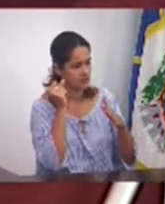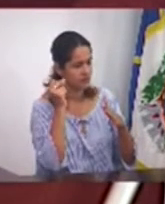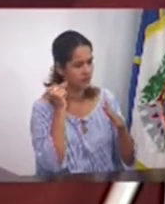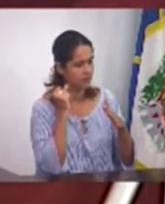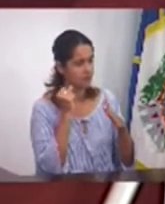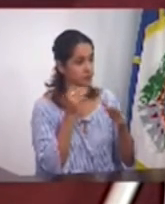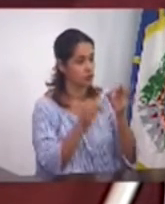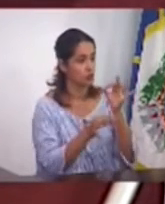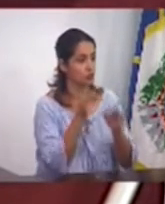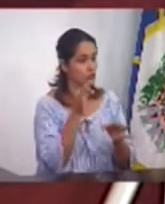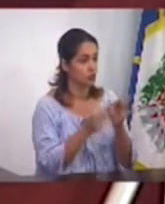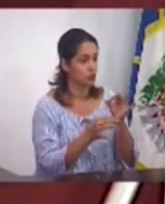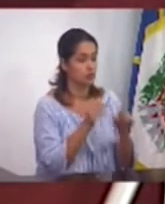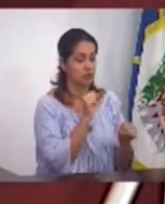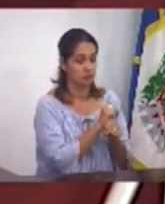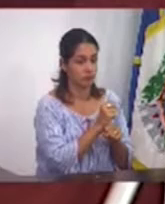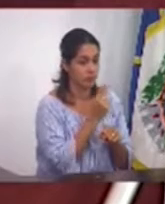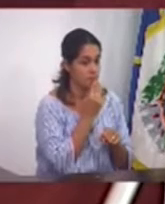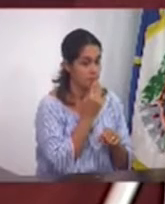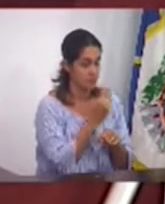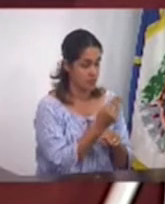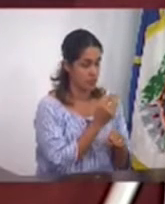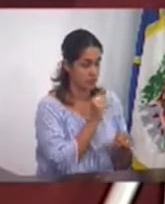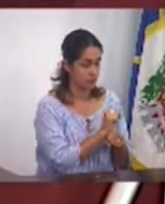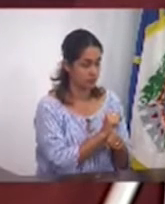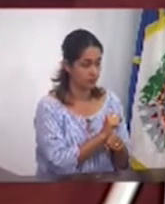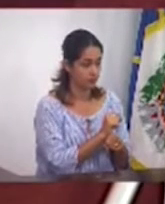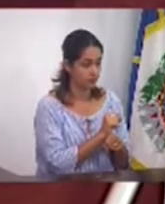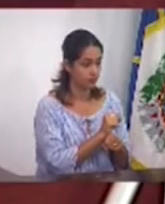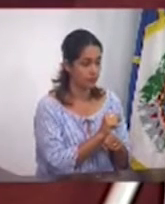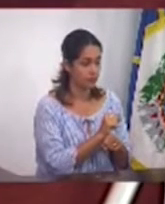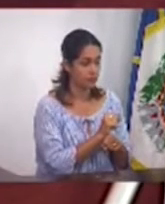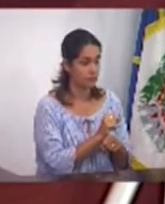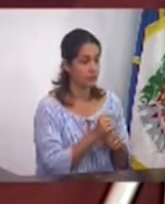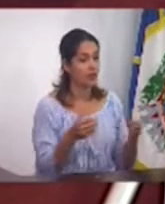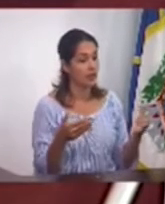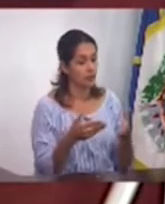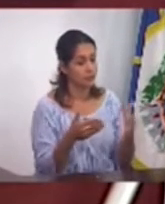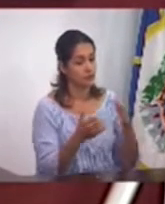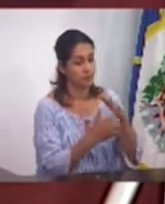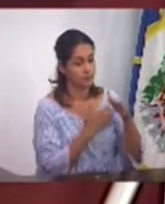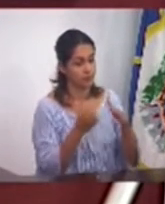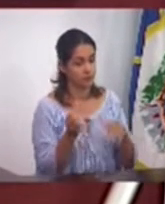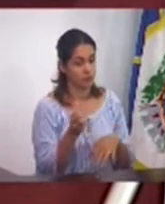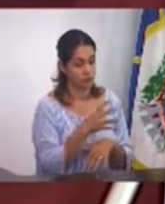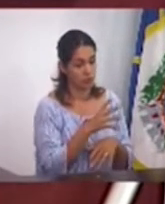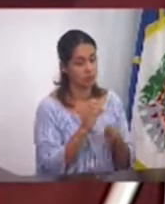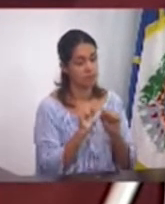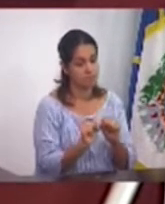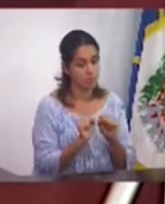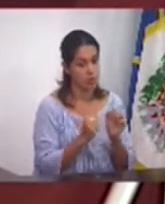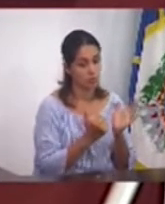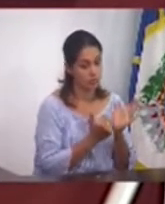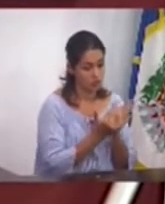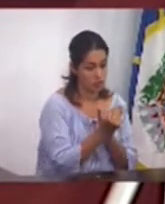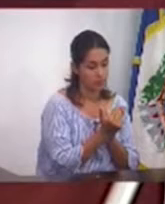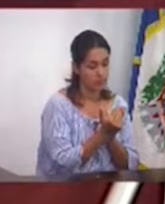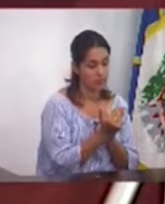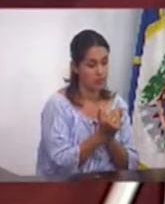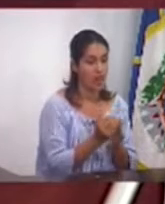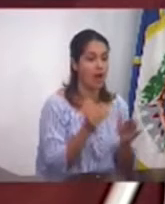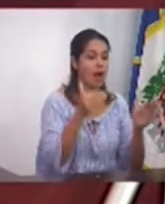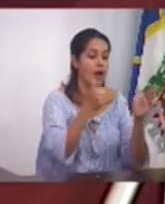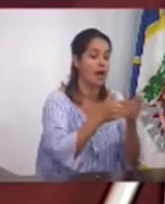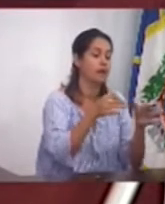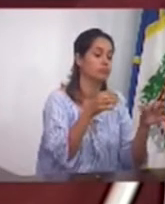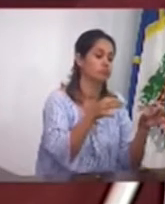para fazer a sua obra e queira deus que agora com essa nova empresa ela possa pegar um período em que não